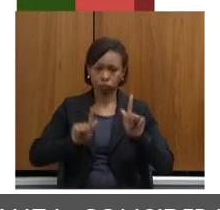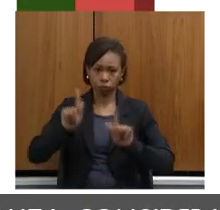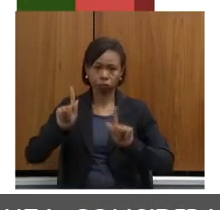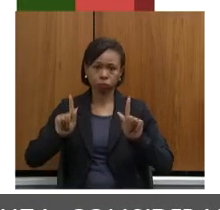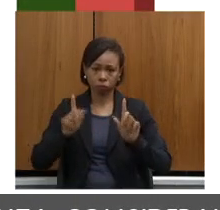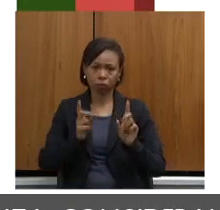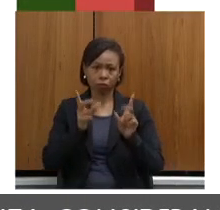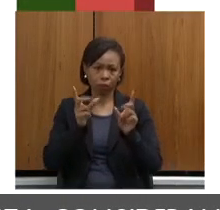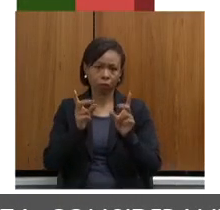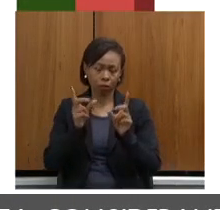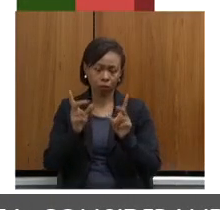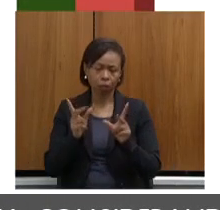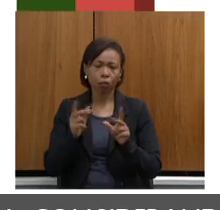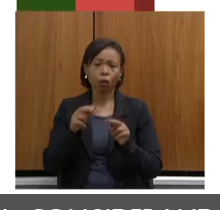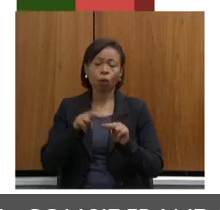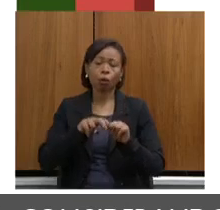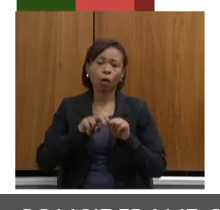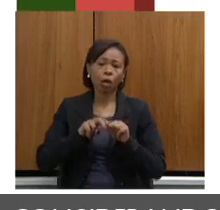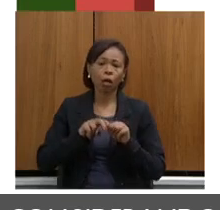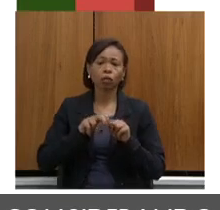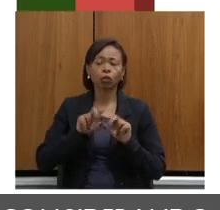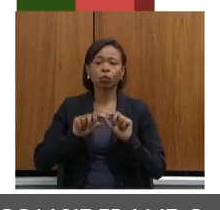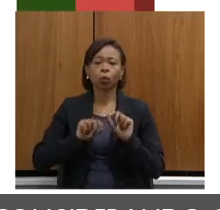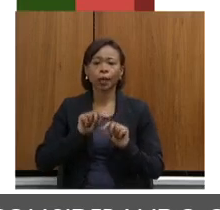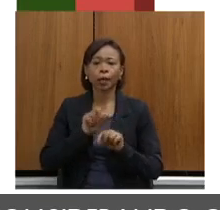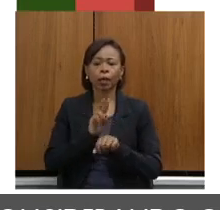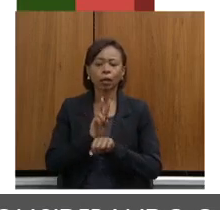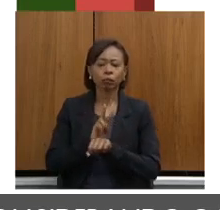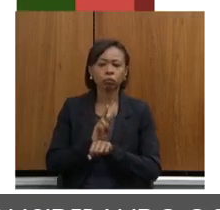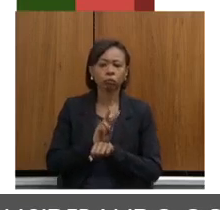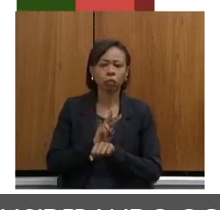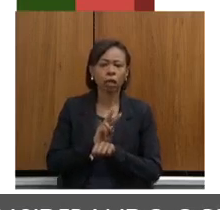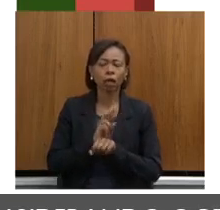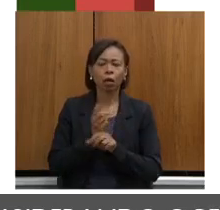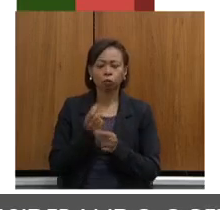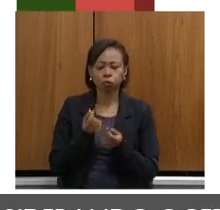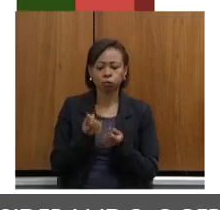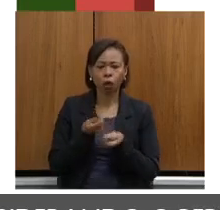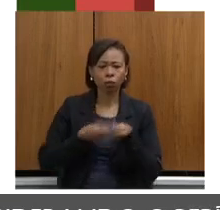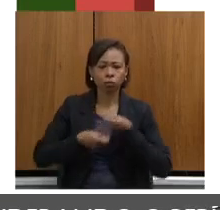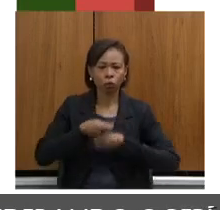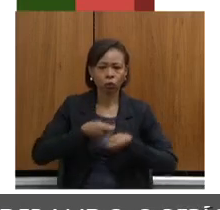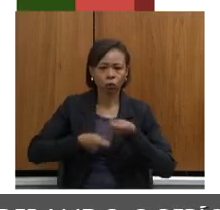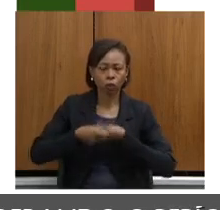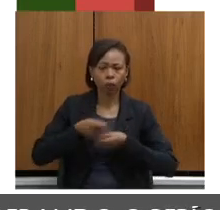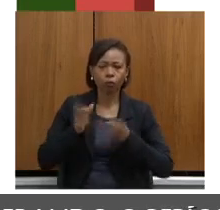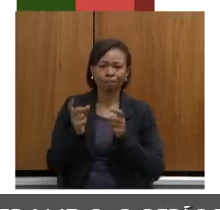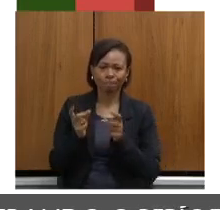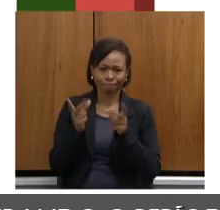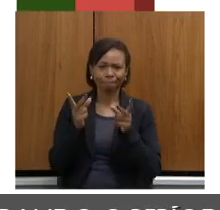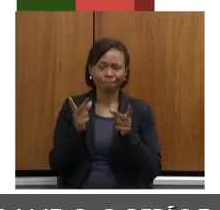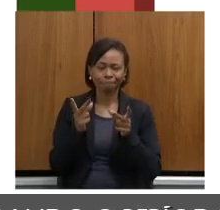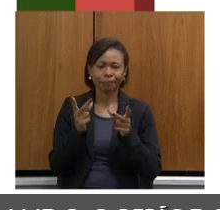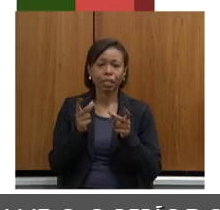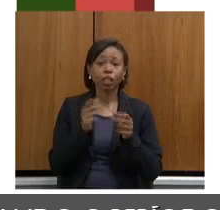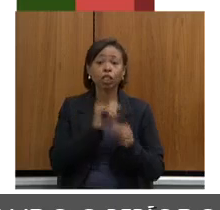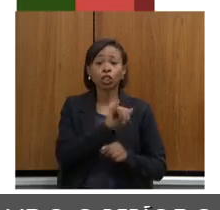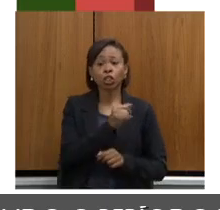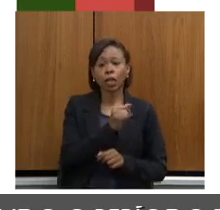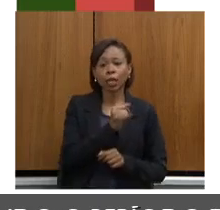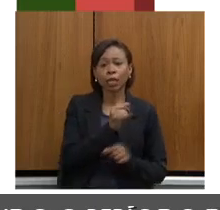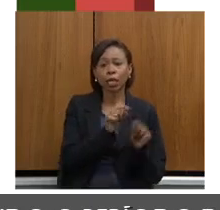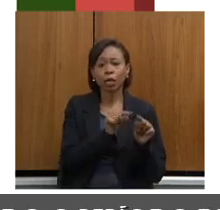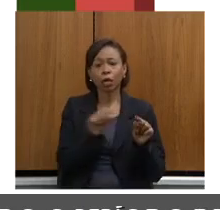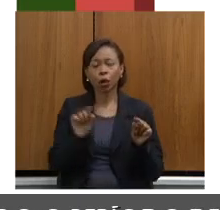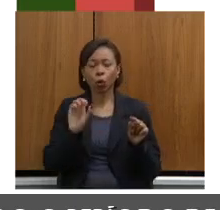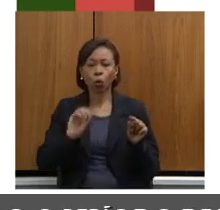pela sustentabilidade Econômica que nos nossos Produtores Rurais as exportações tão de Janeiro a outubro o